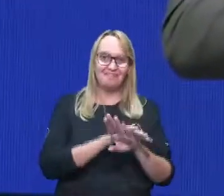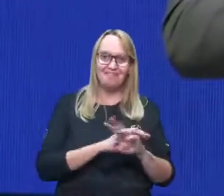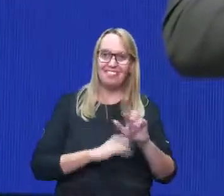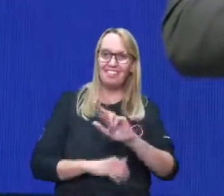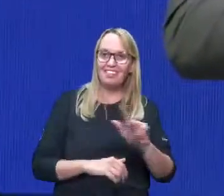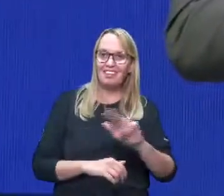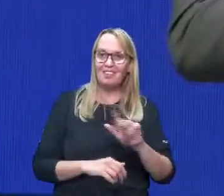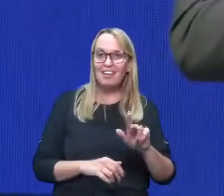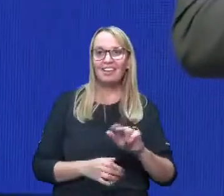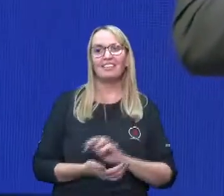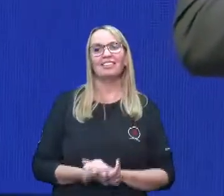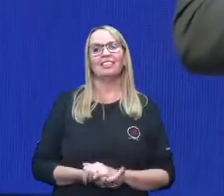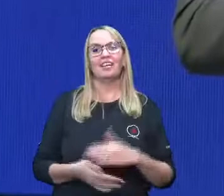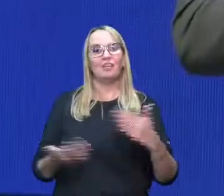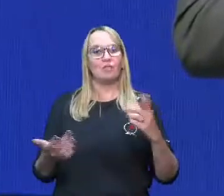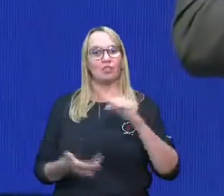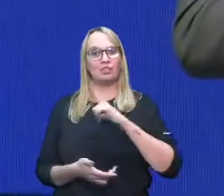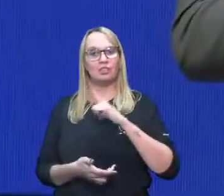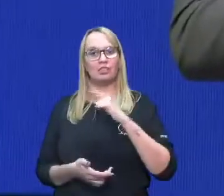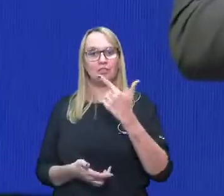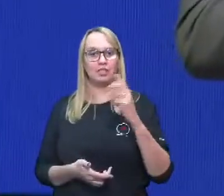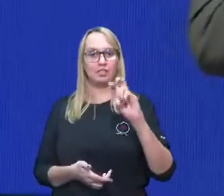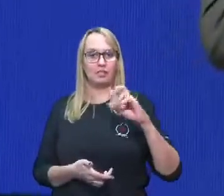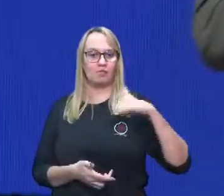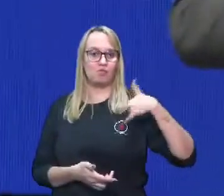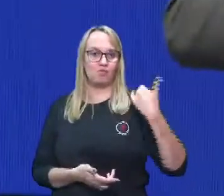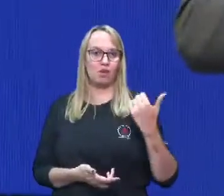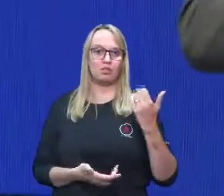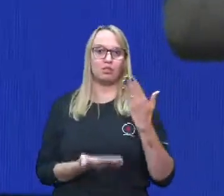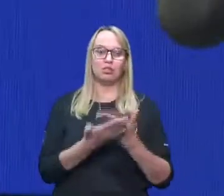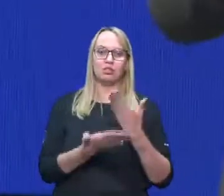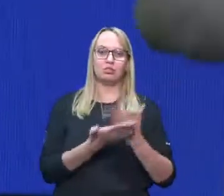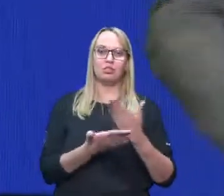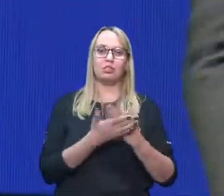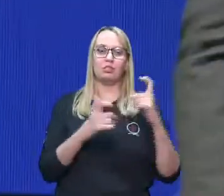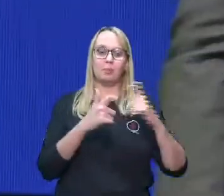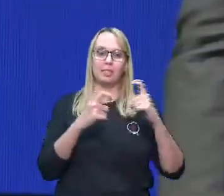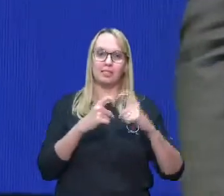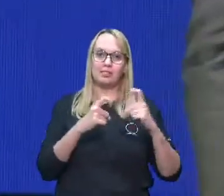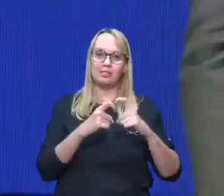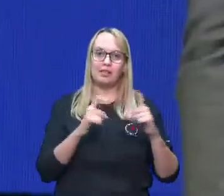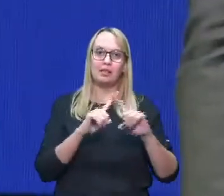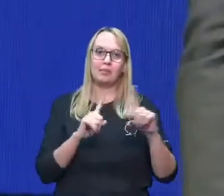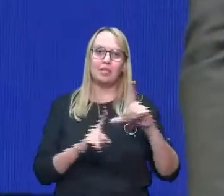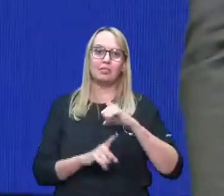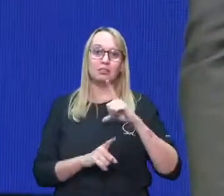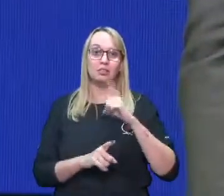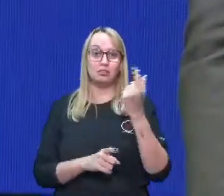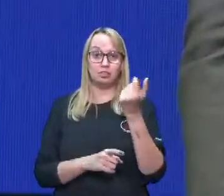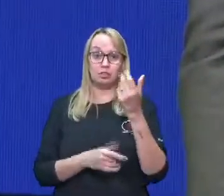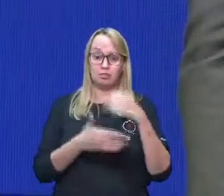guardar. Hoje ele tem 25, está fazendo medicina, ganha uma merreca, mas tem dinheiro guardado.